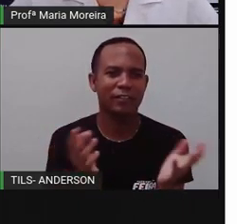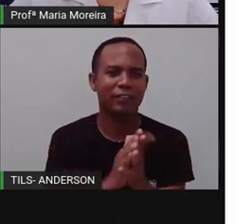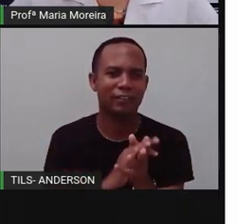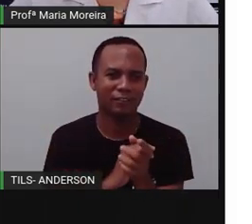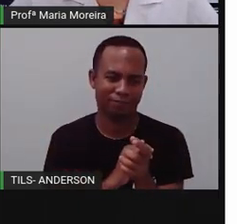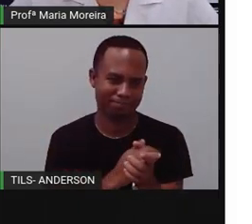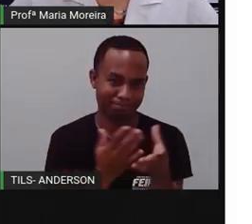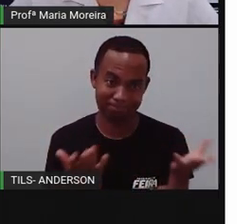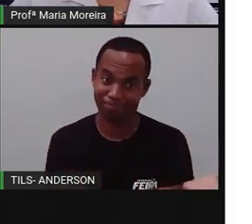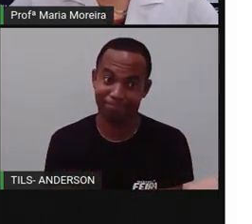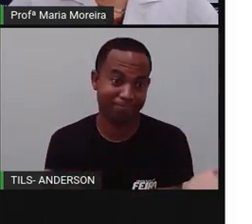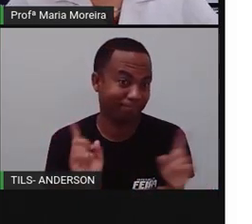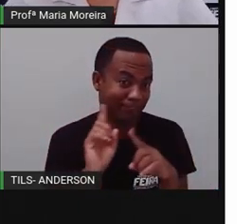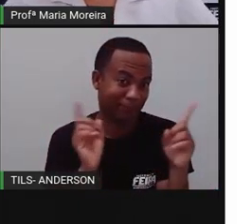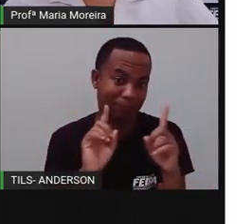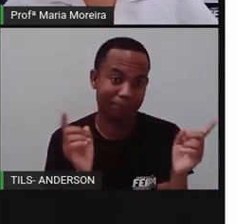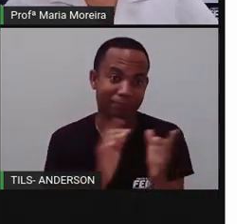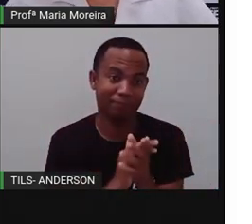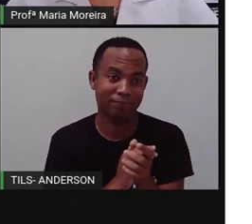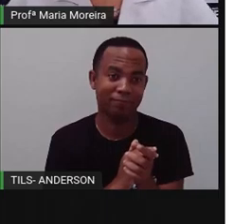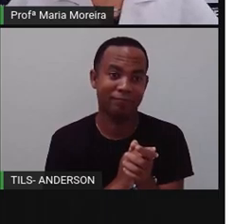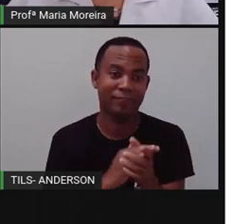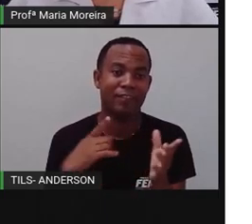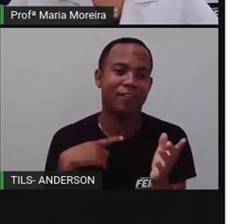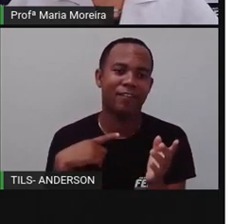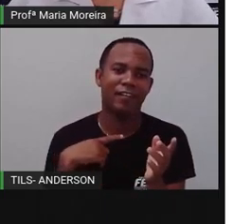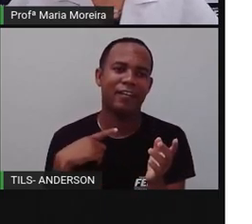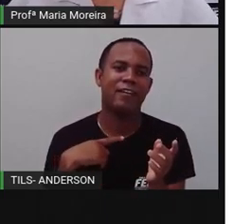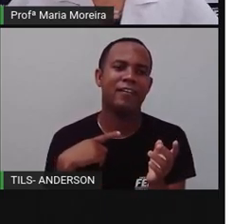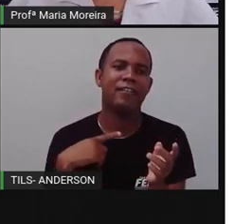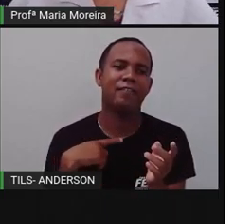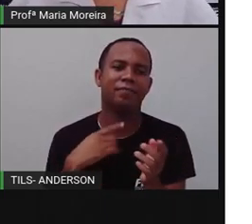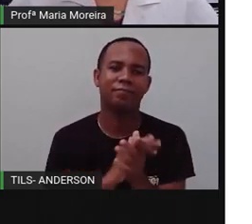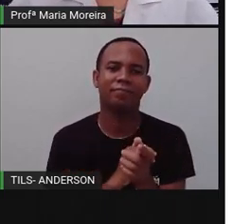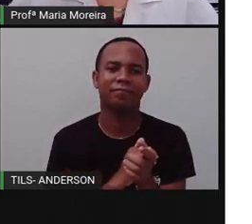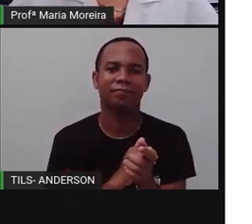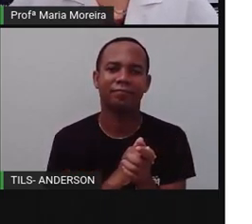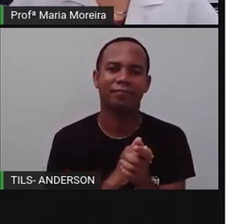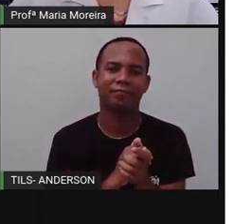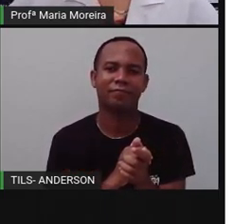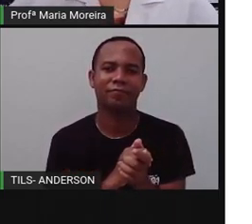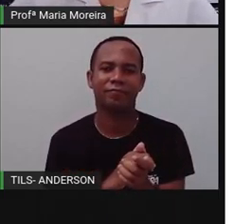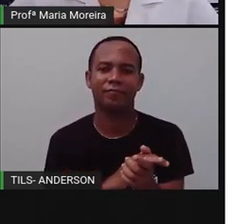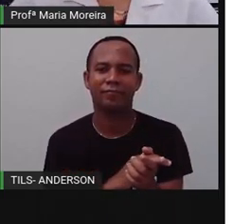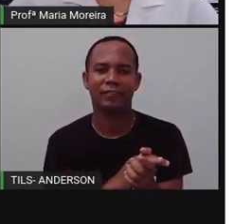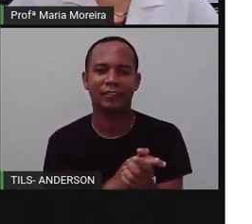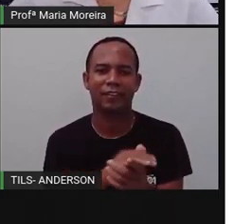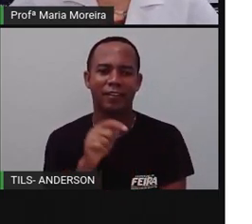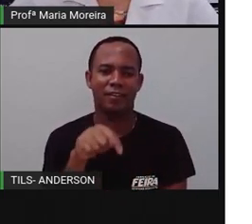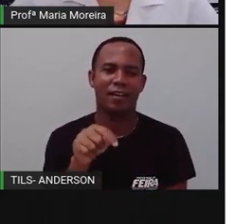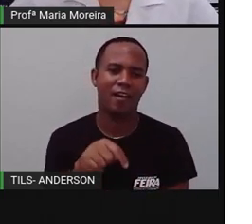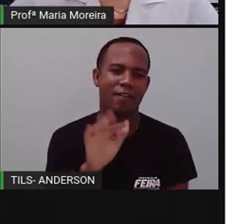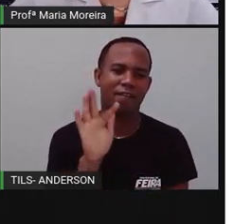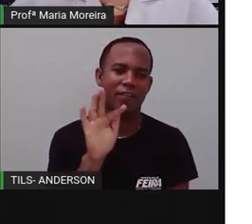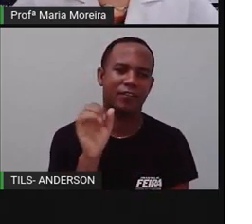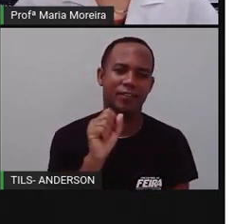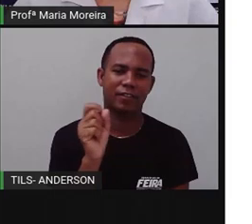Você não vai dar a resposta igual a Pro, não? Aqui em Feira tem um jacaré, Anderson. Você sabia disso? Pois é, mas não foi aqui em Feira, não,